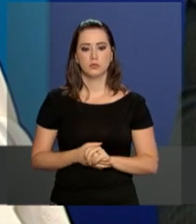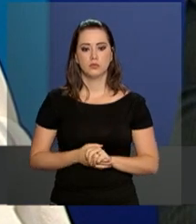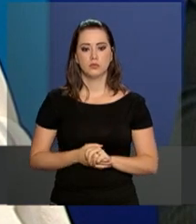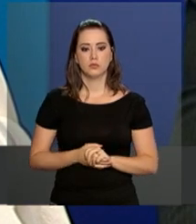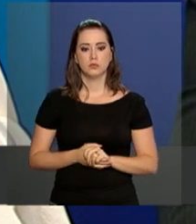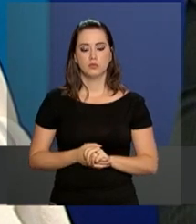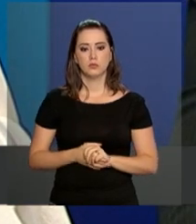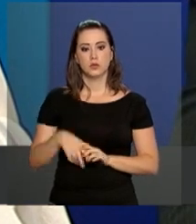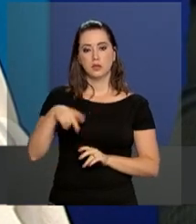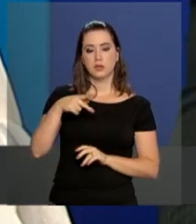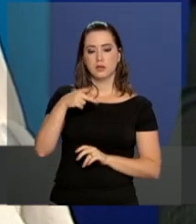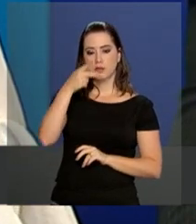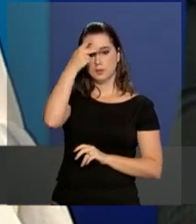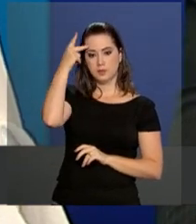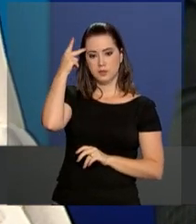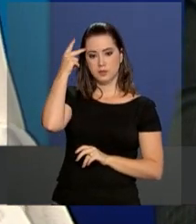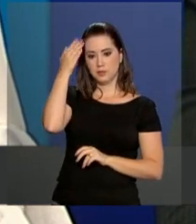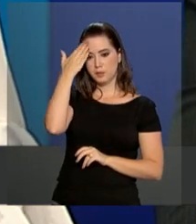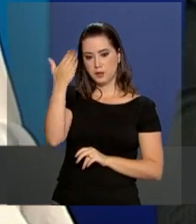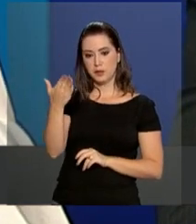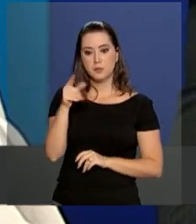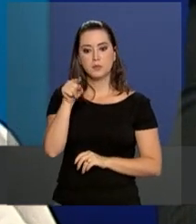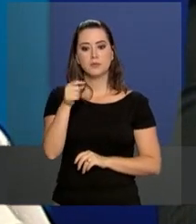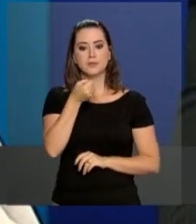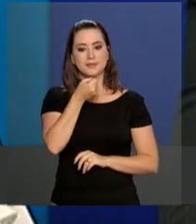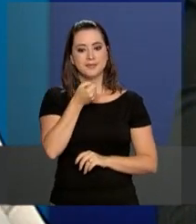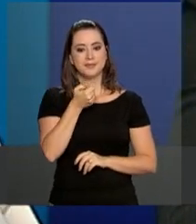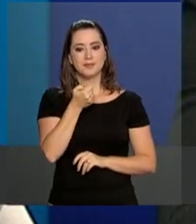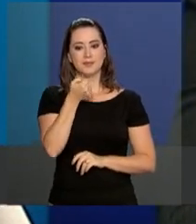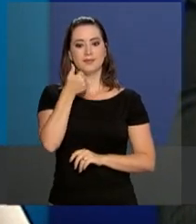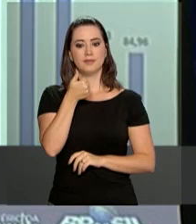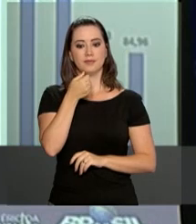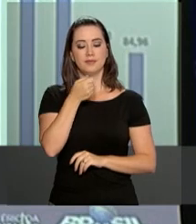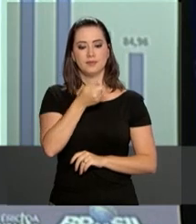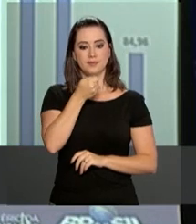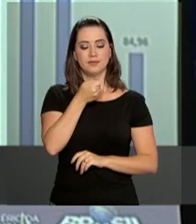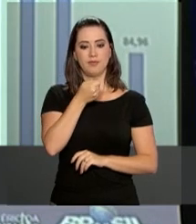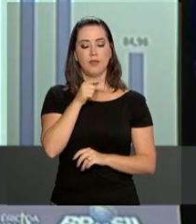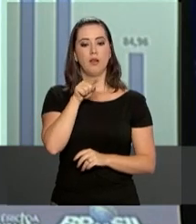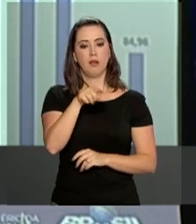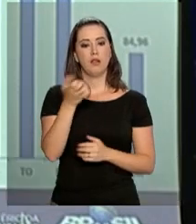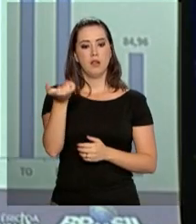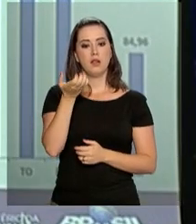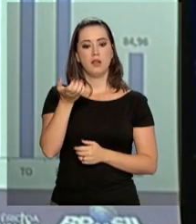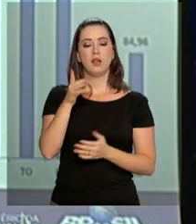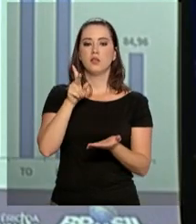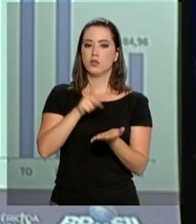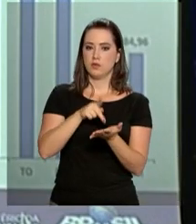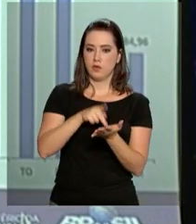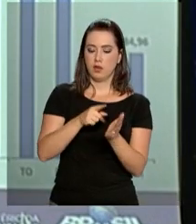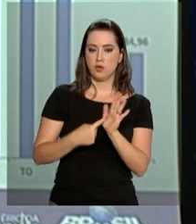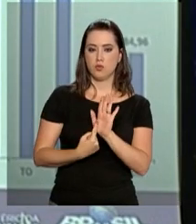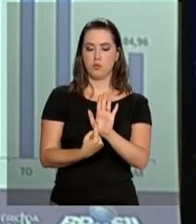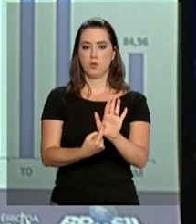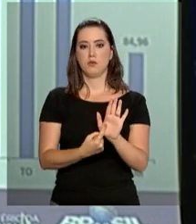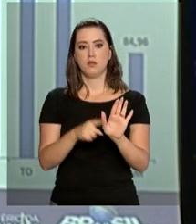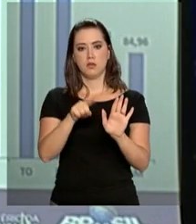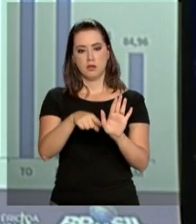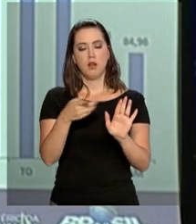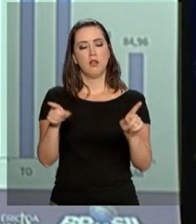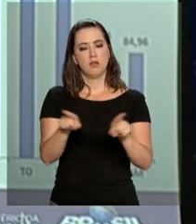em ajuda de gato é eu queria na verdade esse resultado aqui queria também